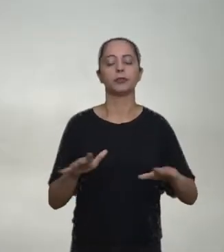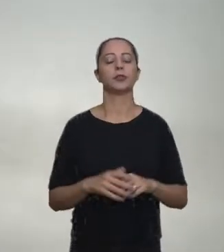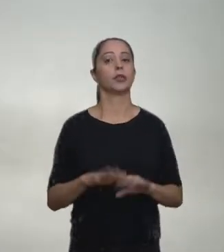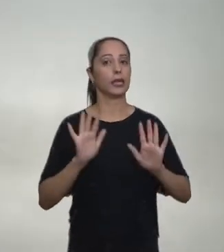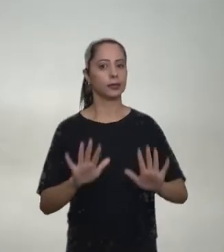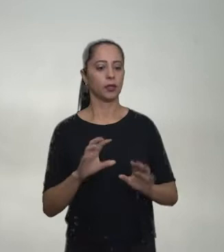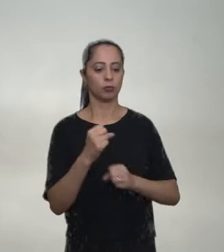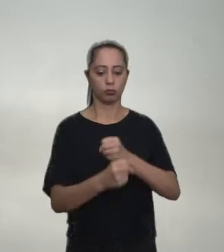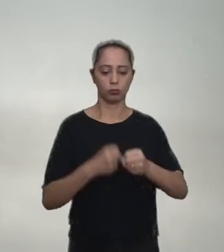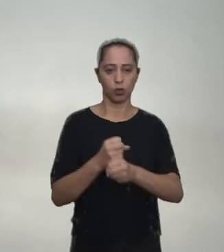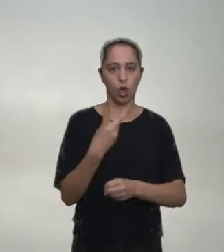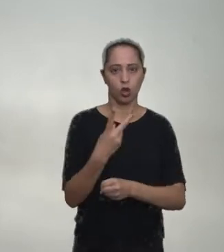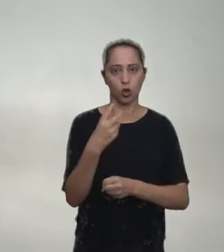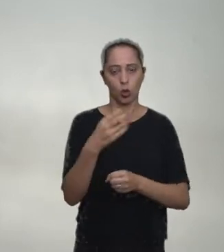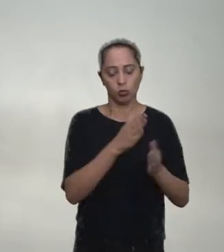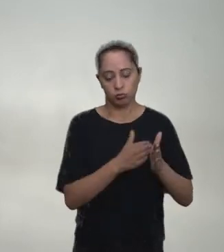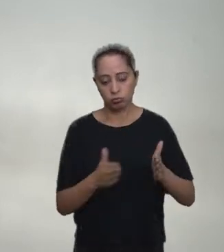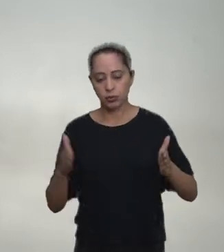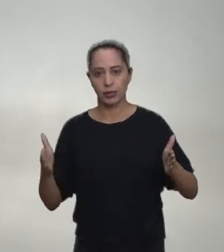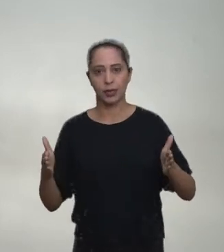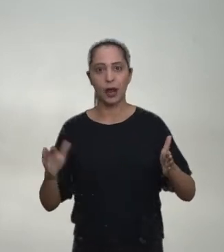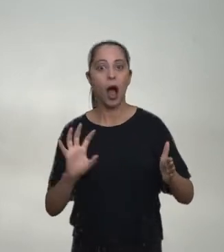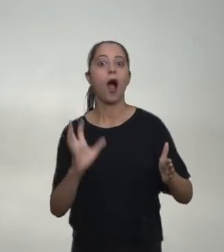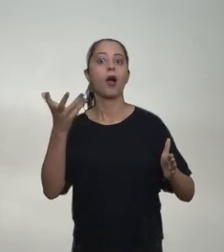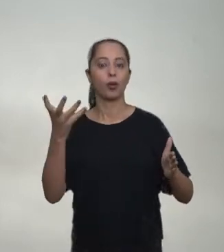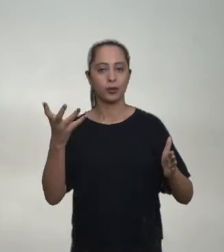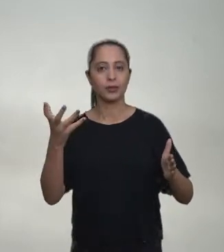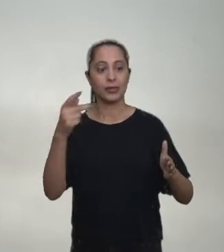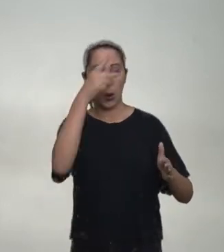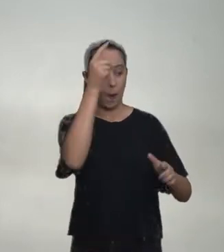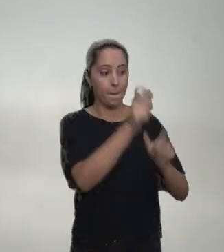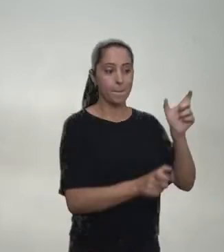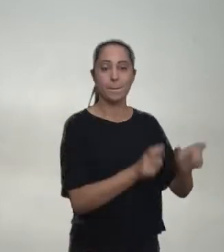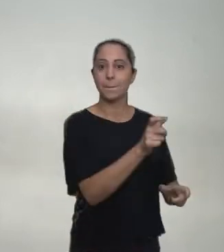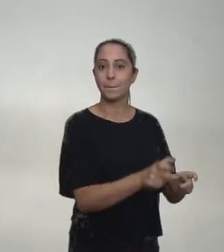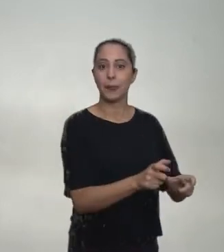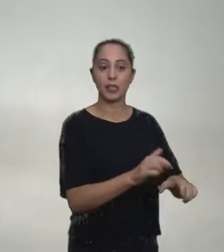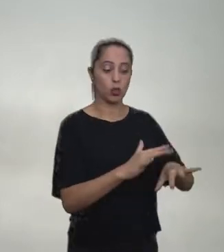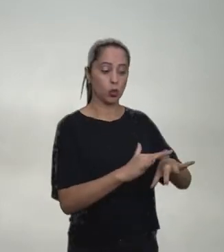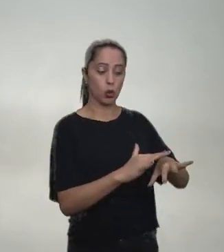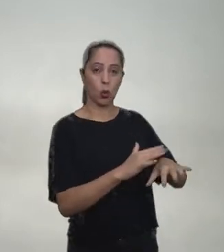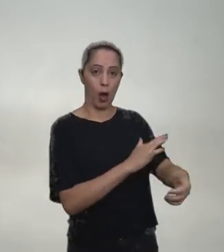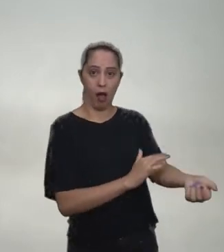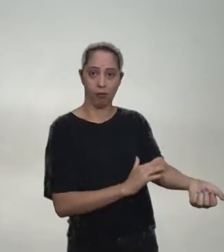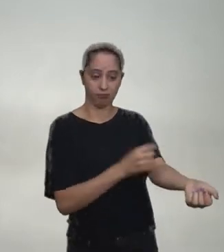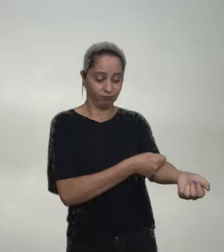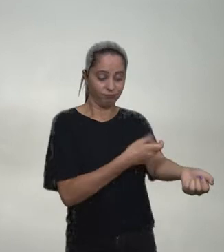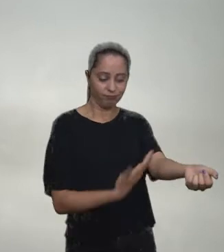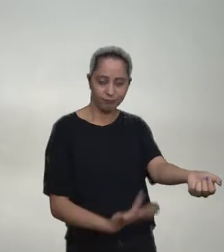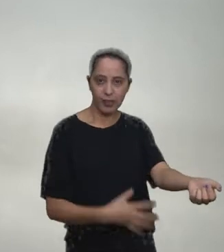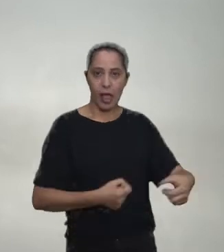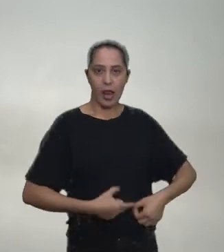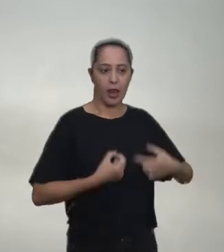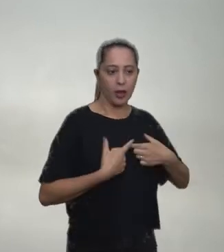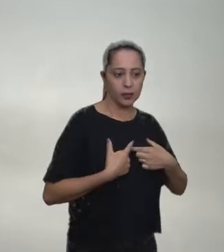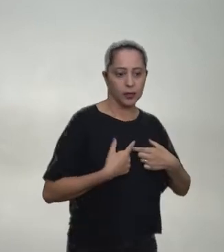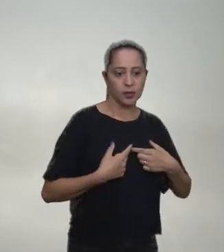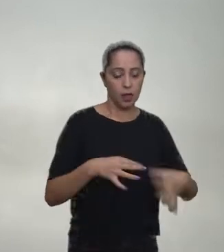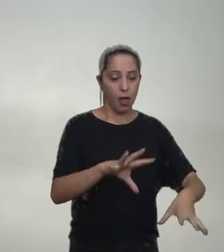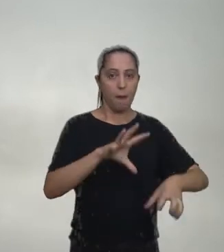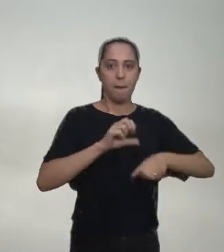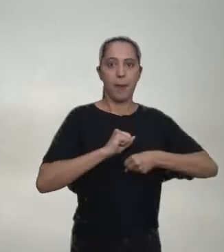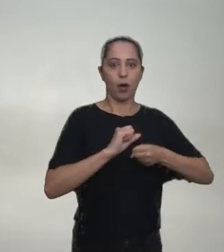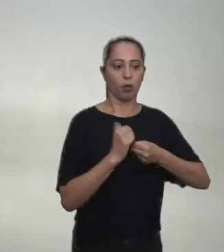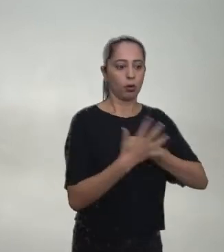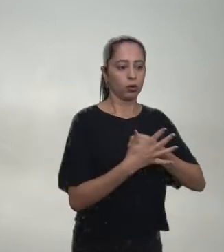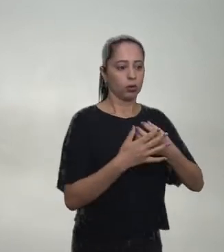desses 2 anos, nós tivemos casos aqui com leucemia aguda que eram positivos para a Covid. E aí você fica naquela situação de ter que